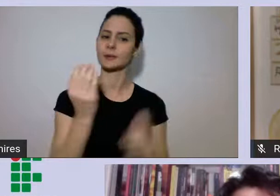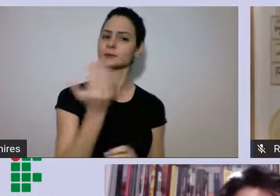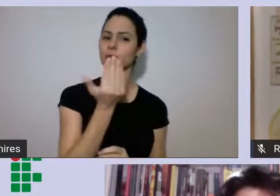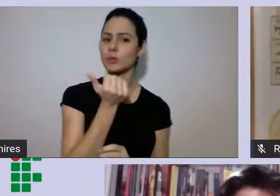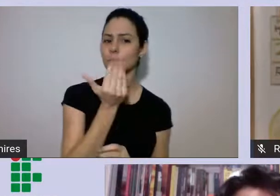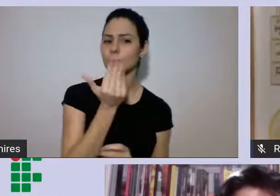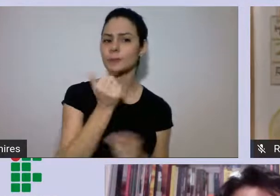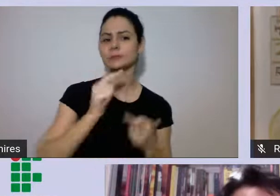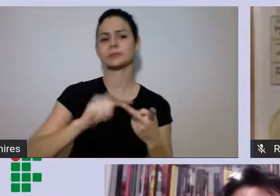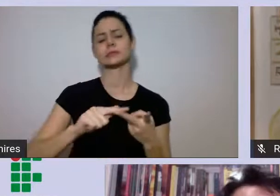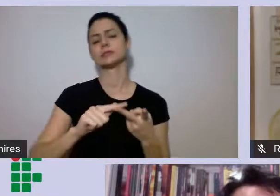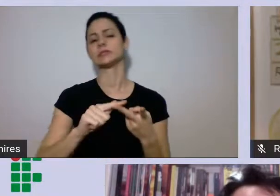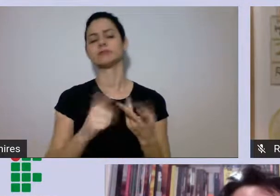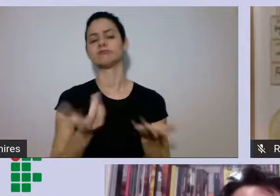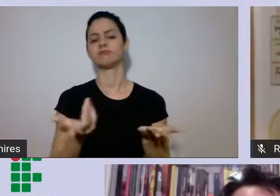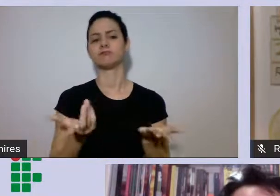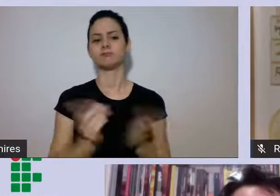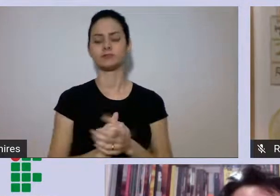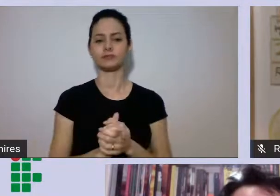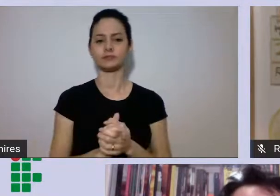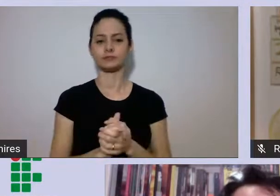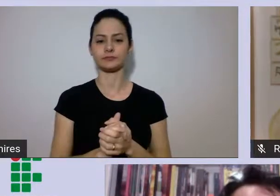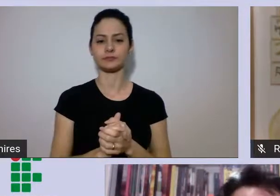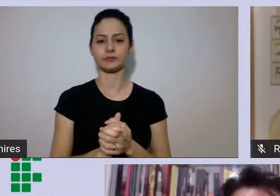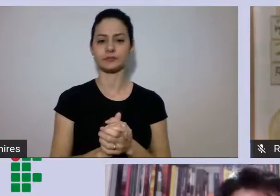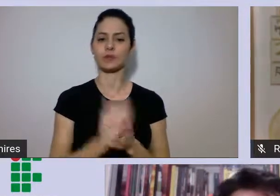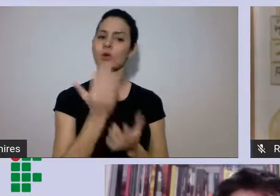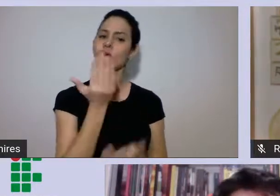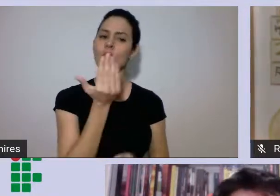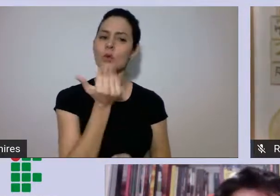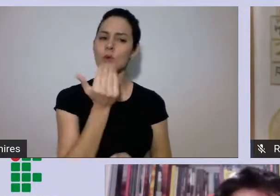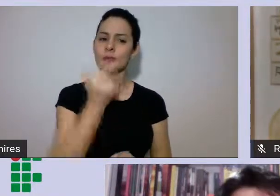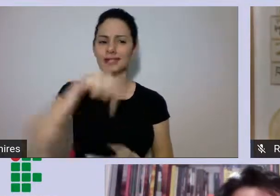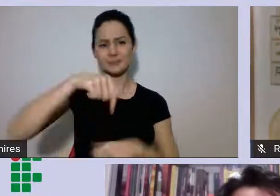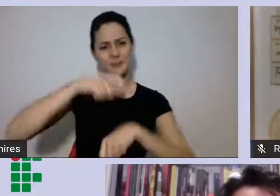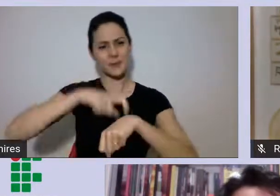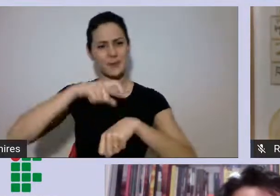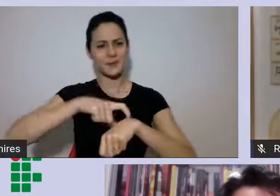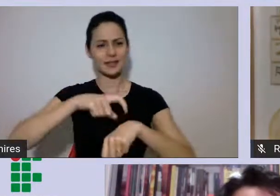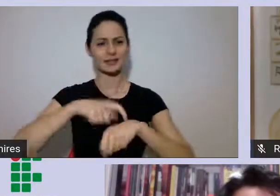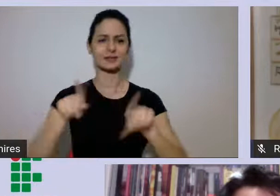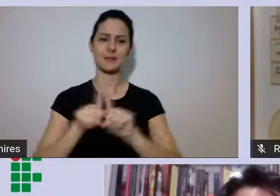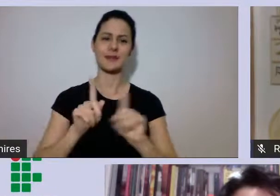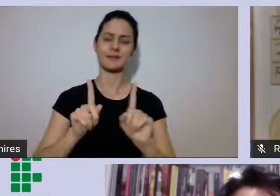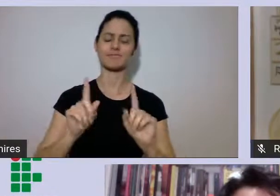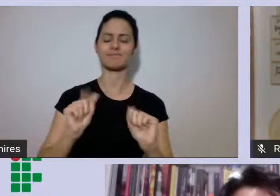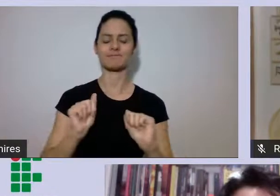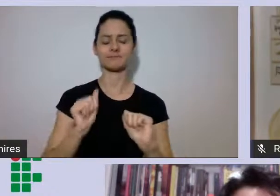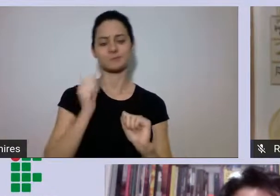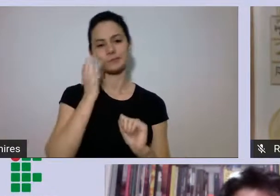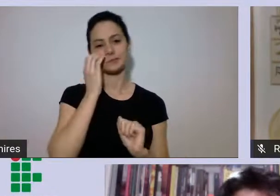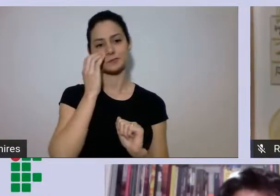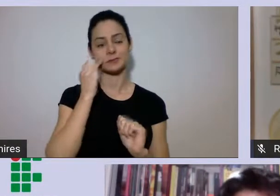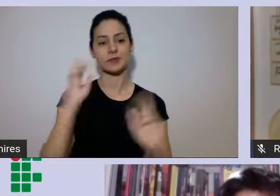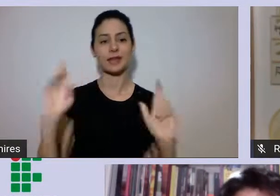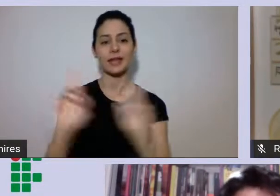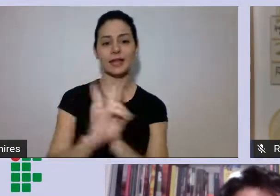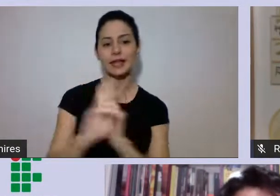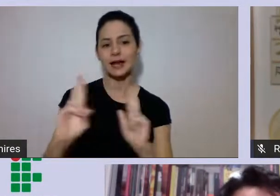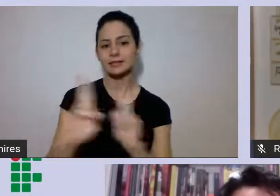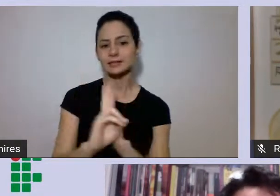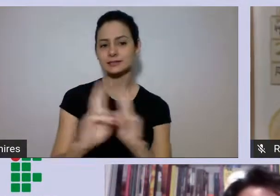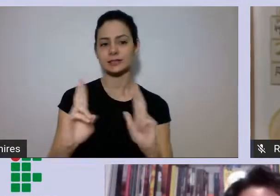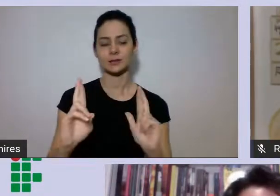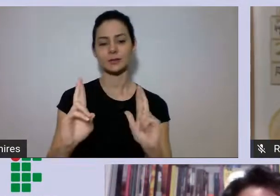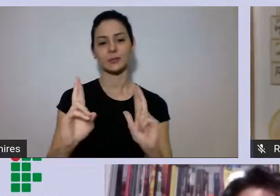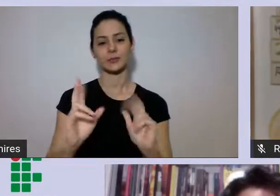da comida, da comida nesse momento, das relações que a gente constrói em